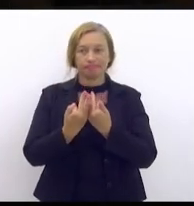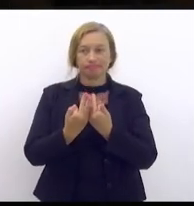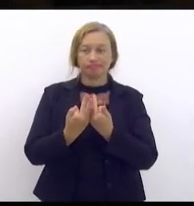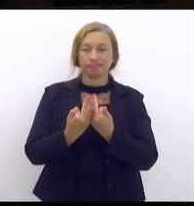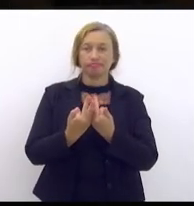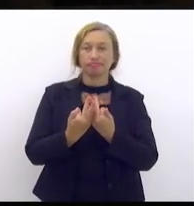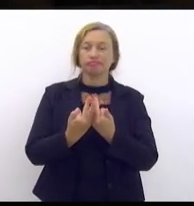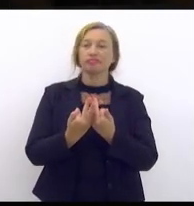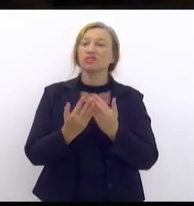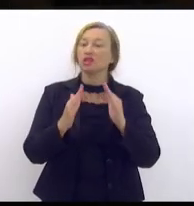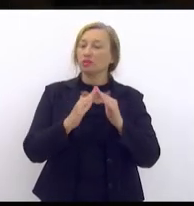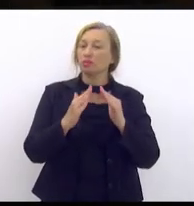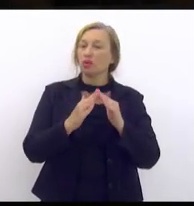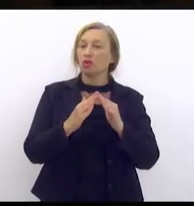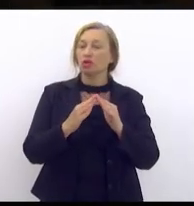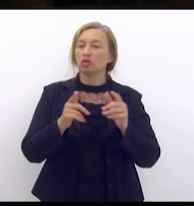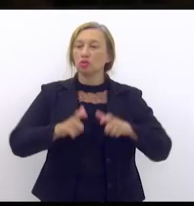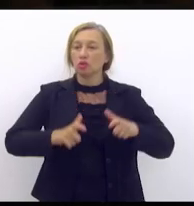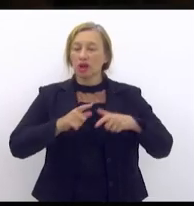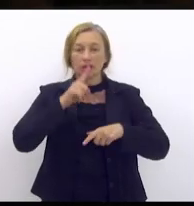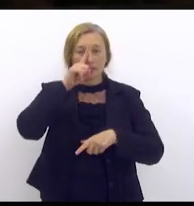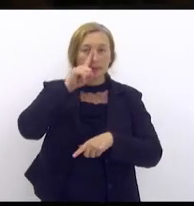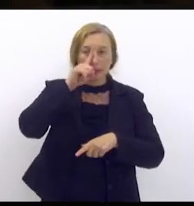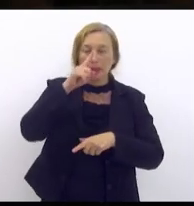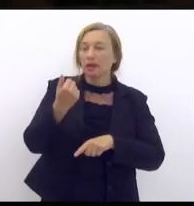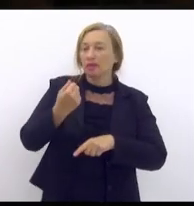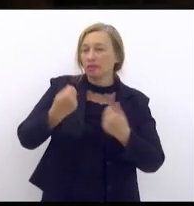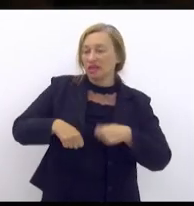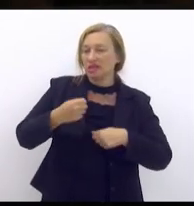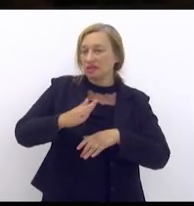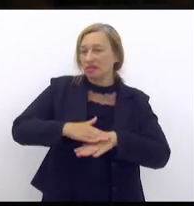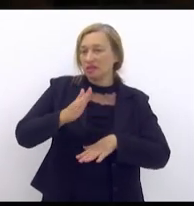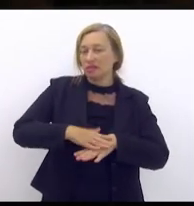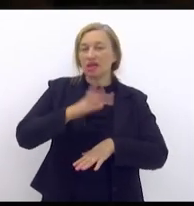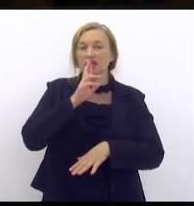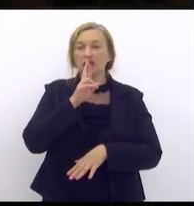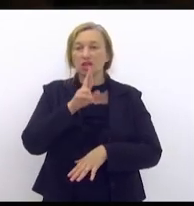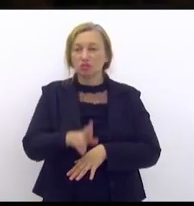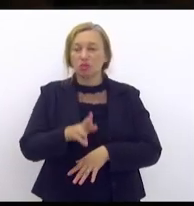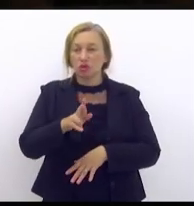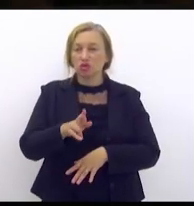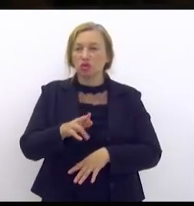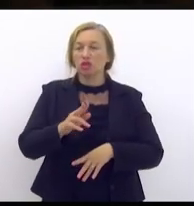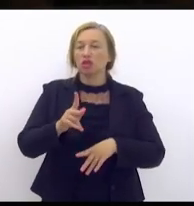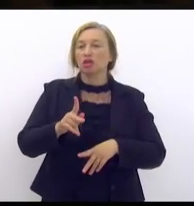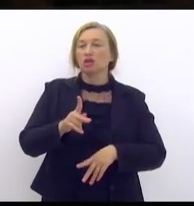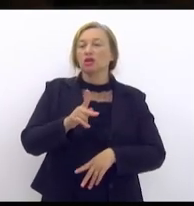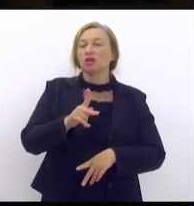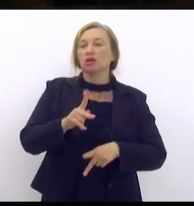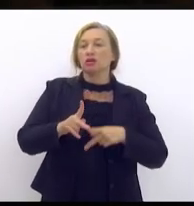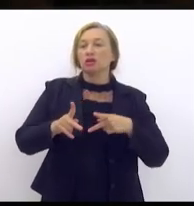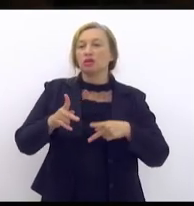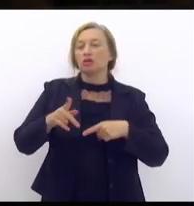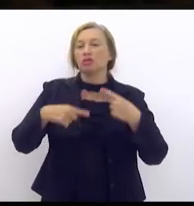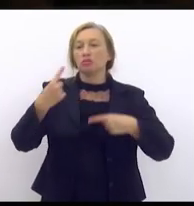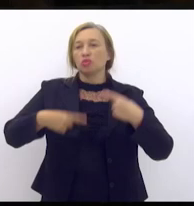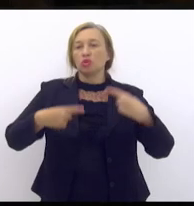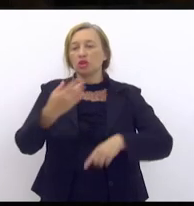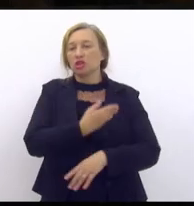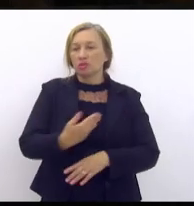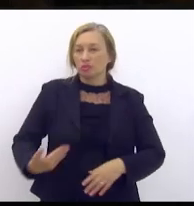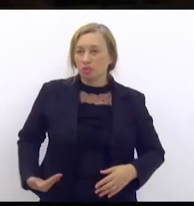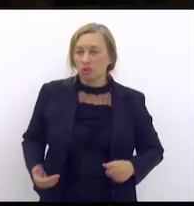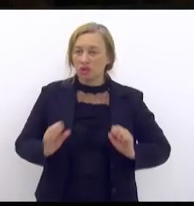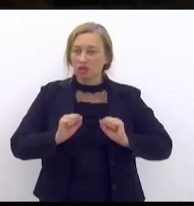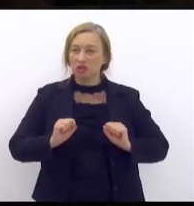são naturais e que precisam cada vez mais de resposta em política pública, no campo da defesa civil, da moradia,